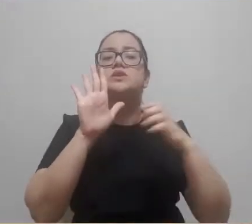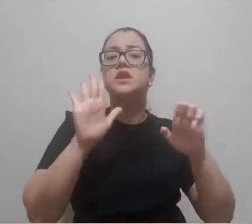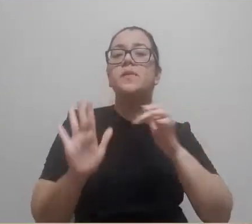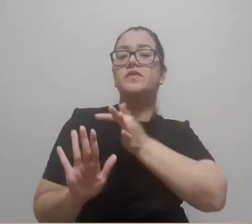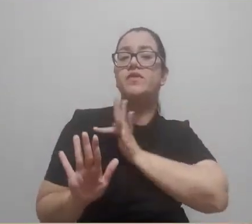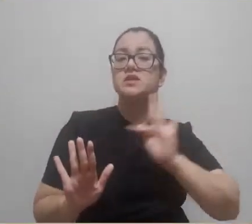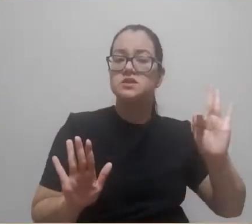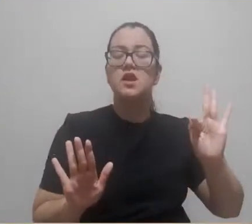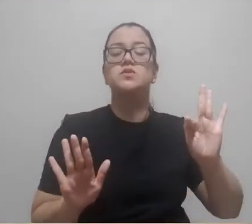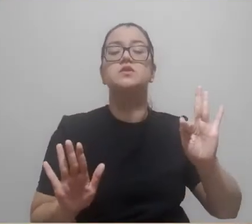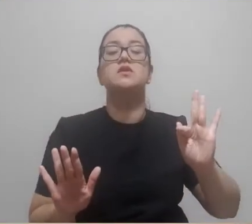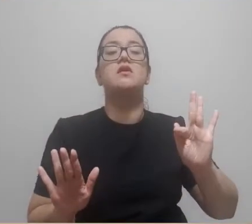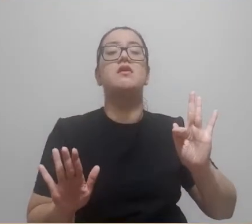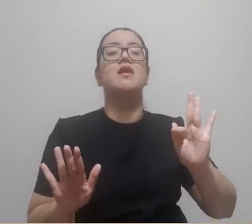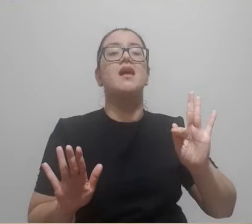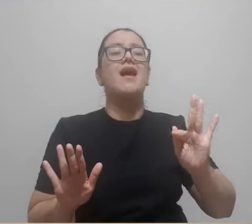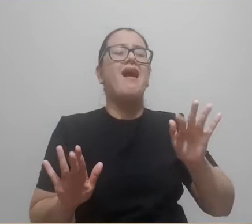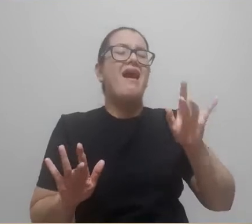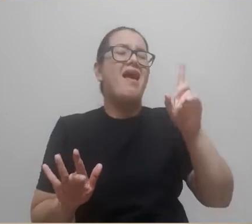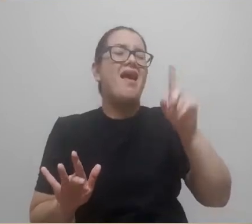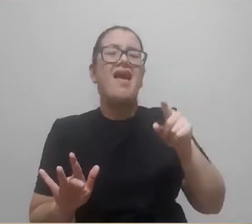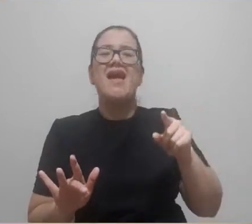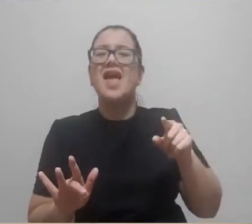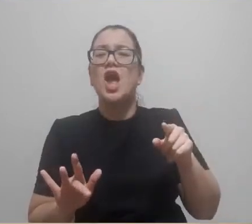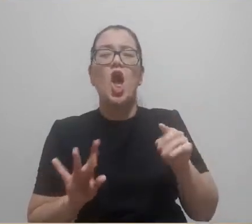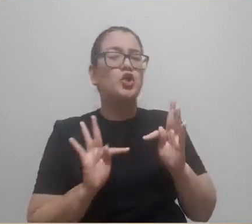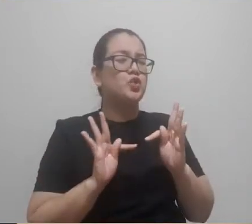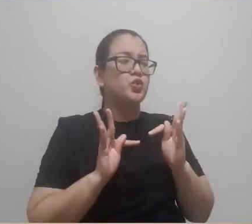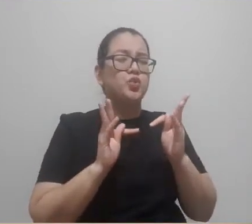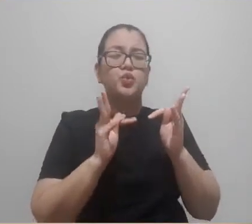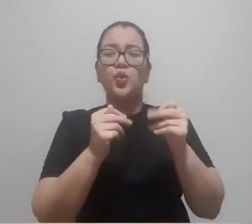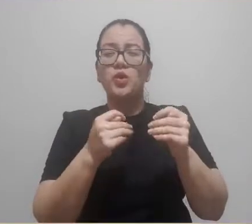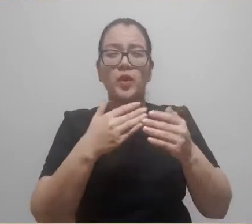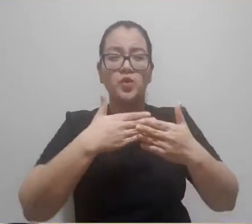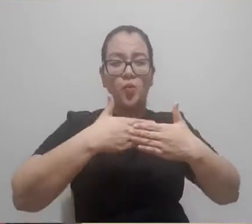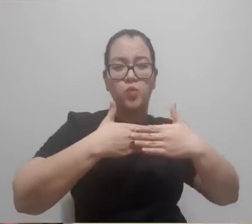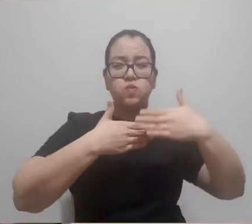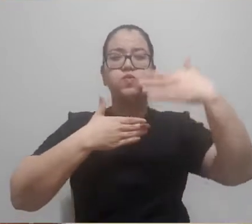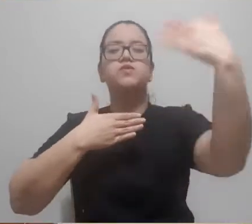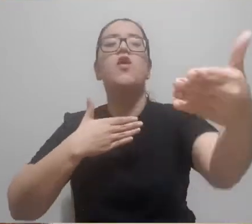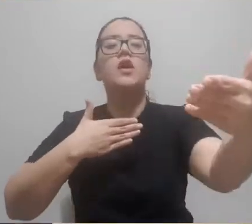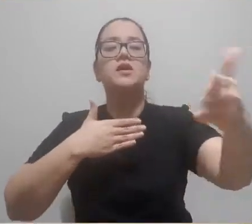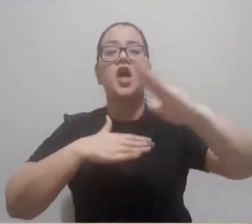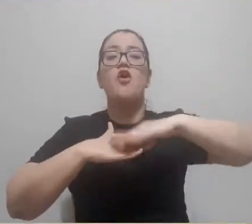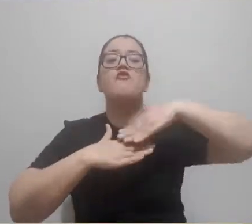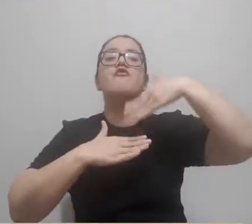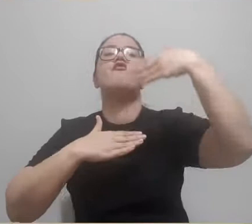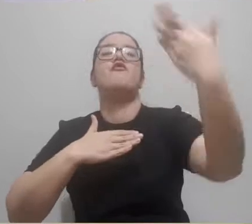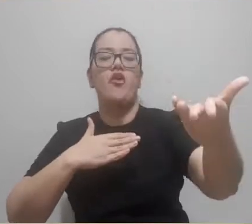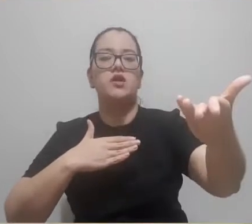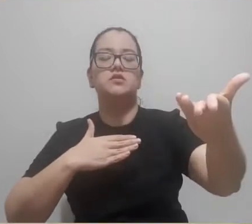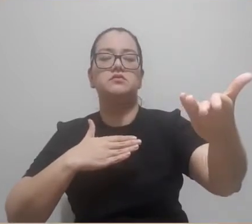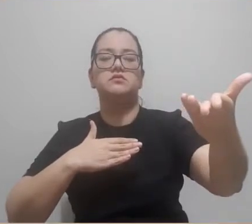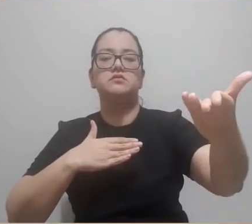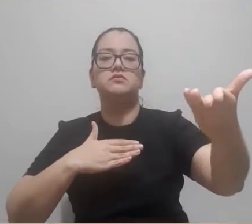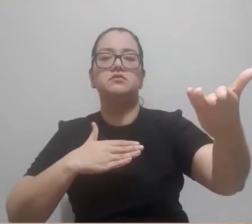era literalmente, era uma religiosidade completamente externa e